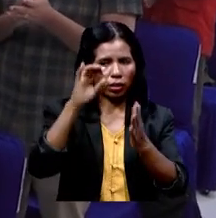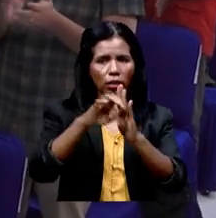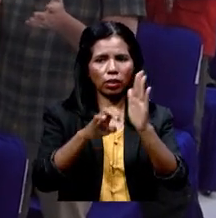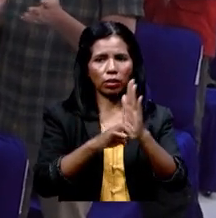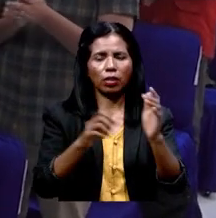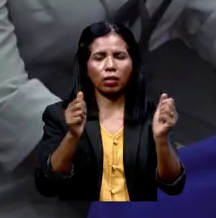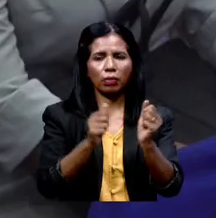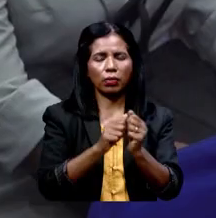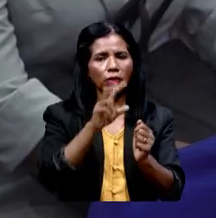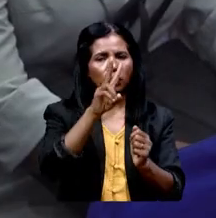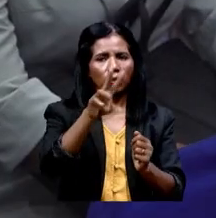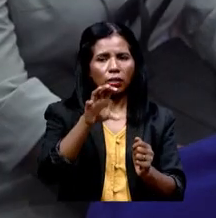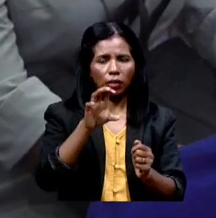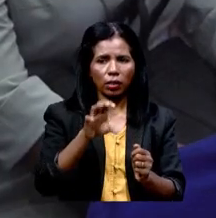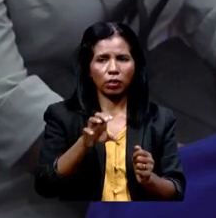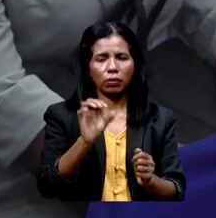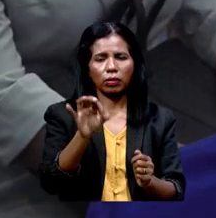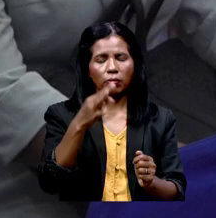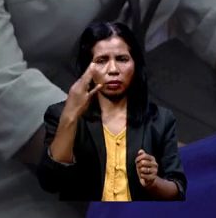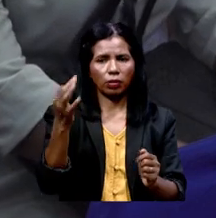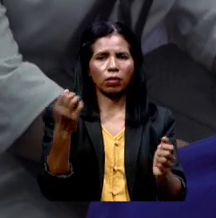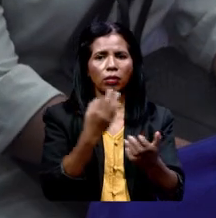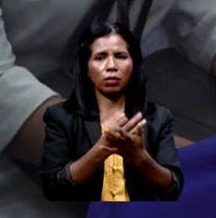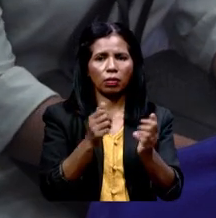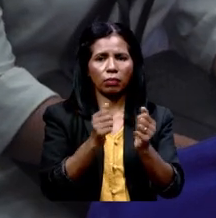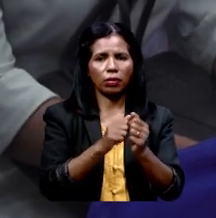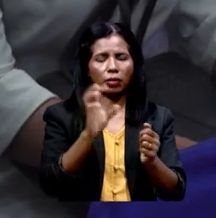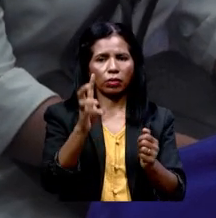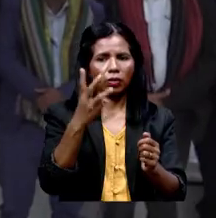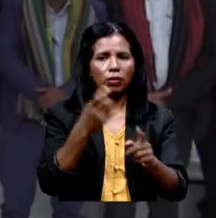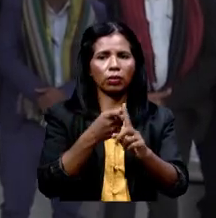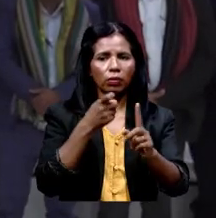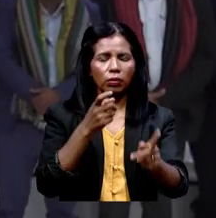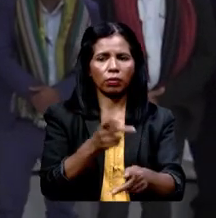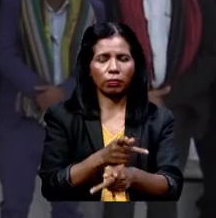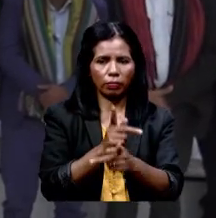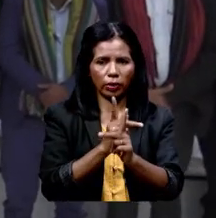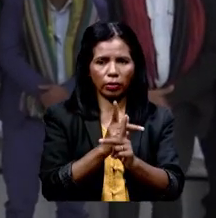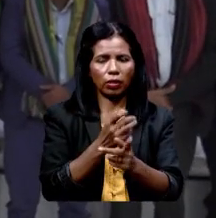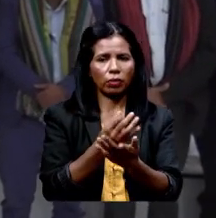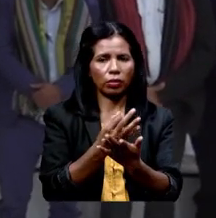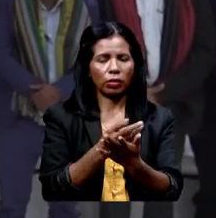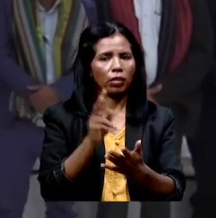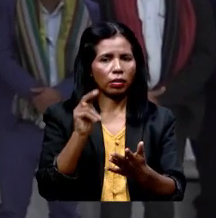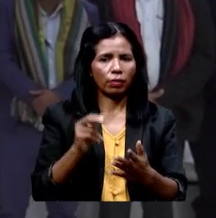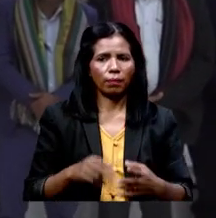Hamutu Atos Rua Sanul Resensia, Husi Ramos Sanul Resinen, maioria Husi Crédito União. Tito Silva, GMN.